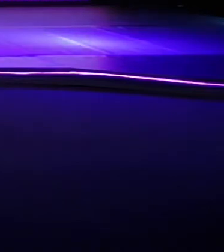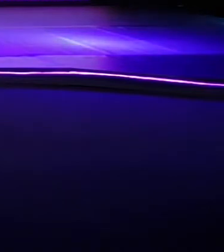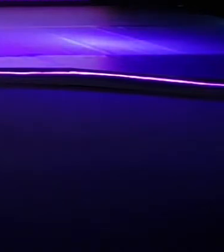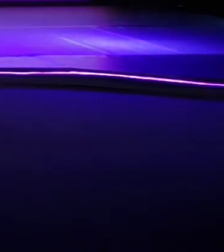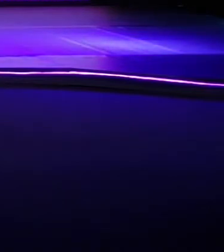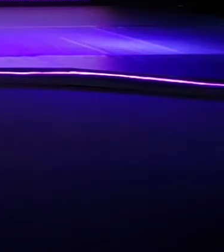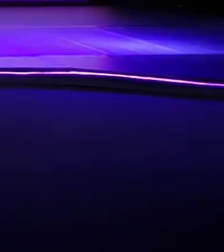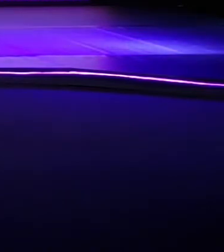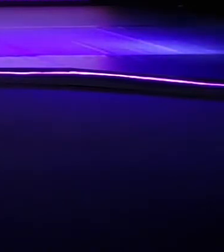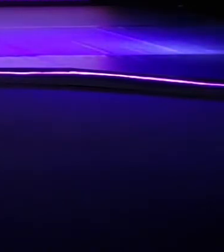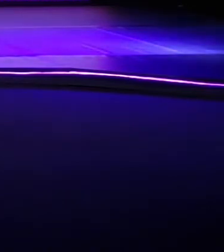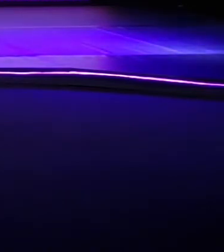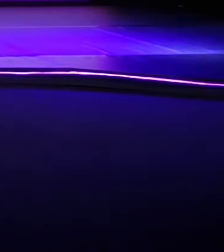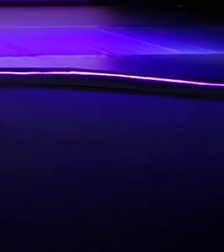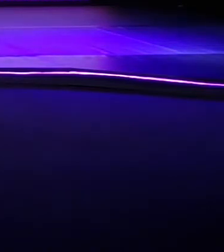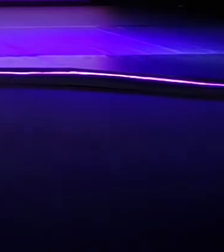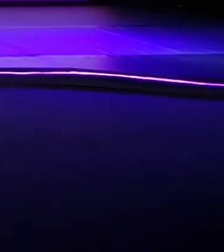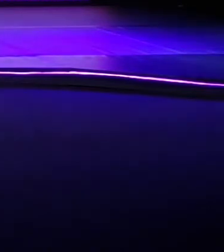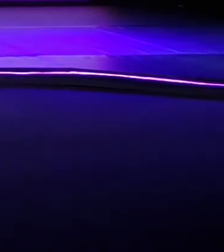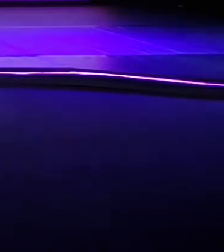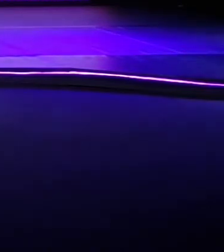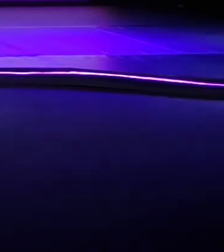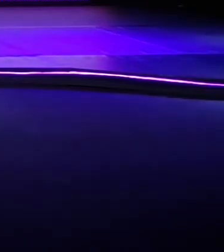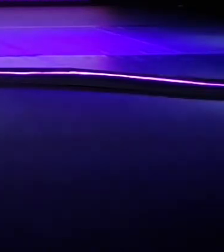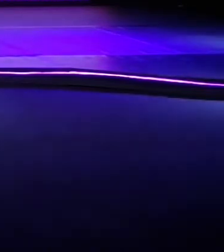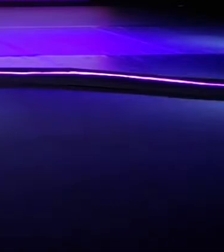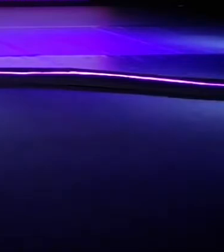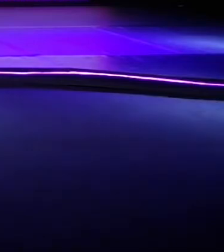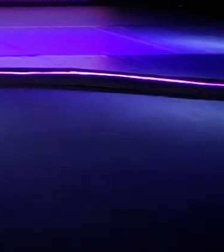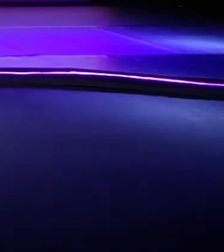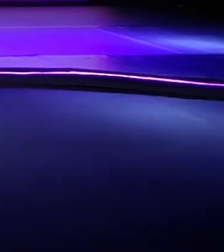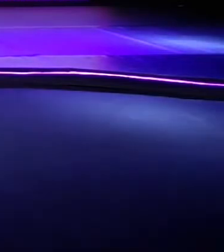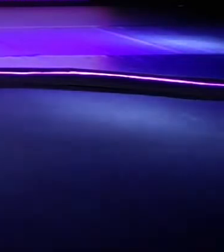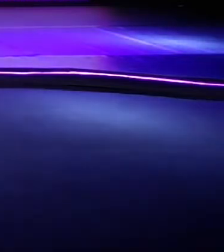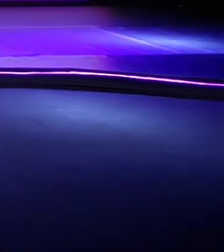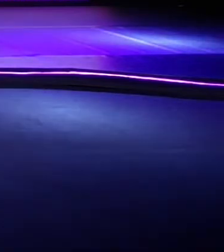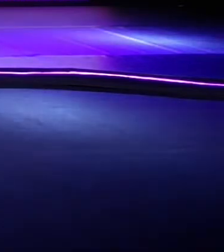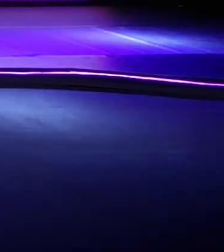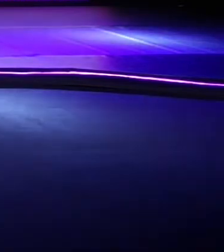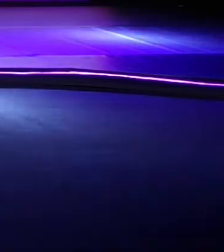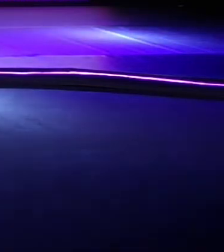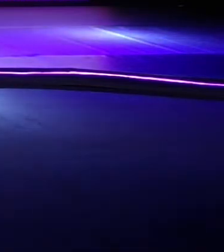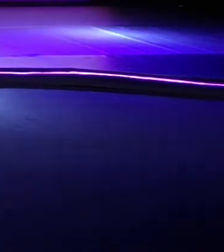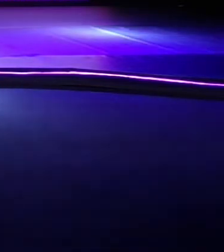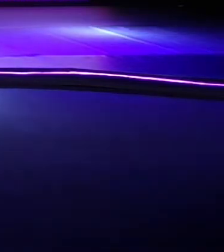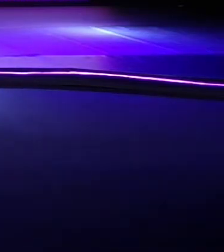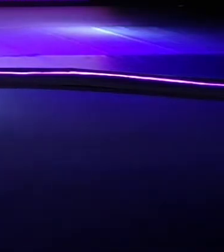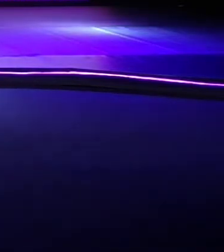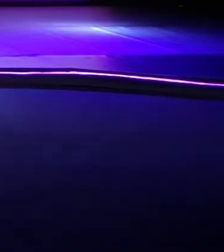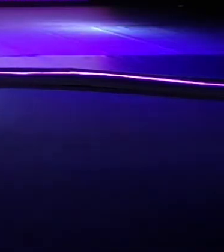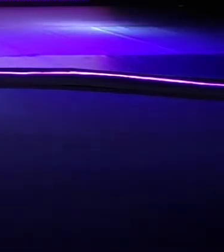colocar, assim, depois de todas as falas, é que eu acho que vocês puderam ver que a gente consegue atuar em todos os